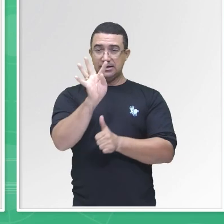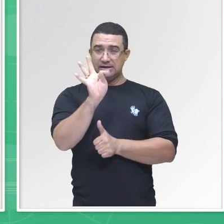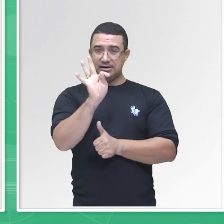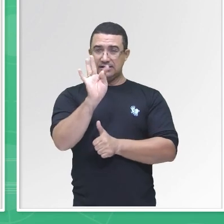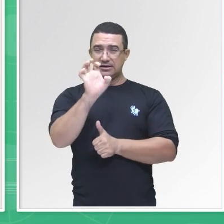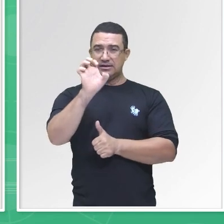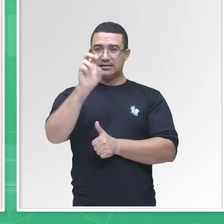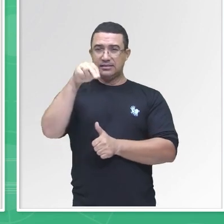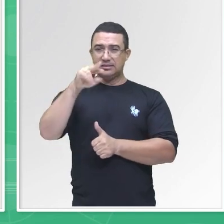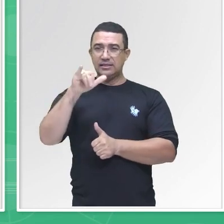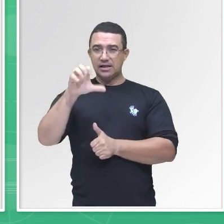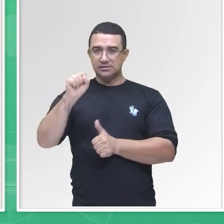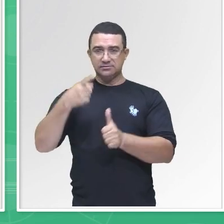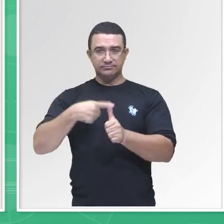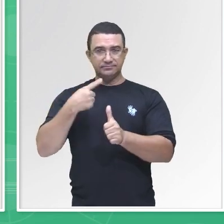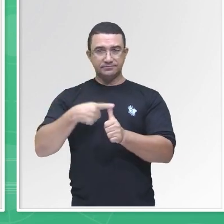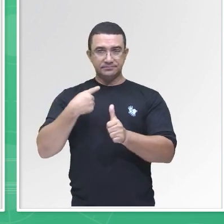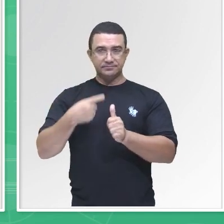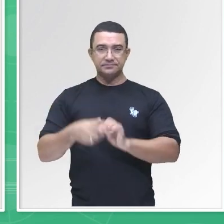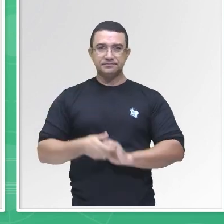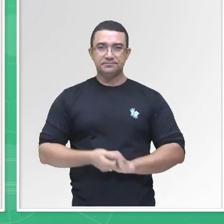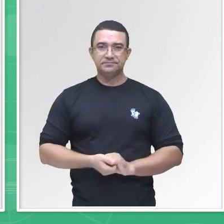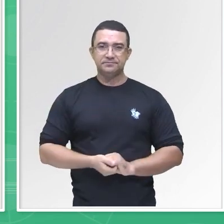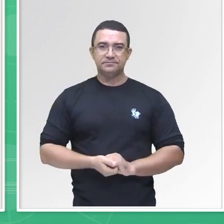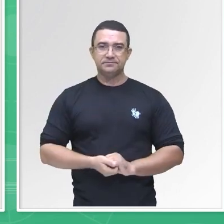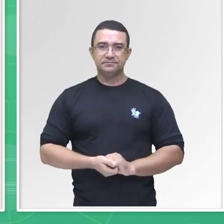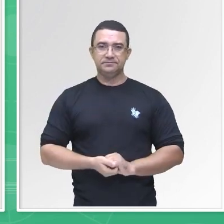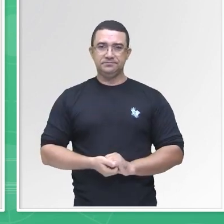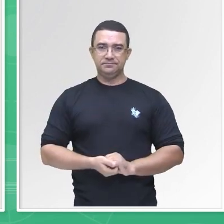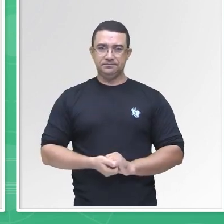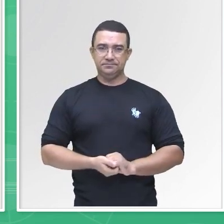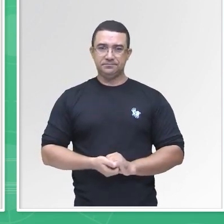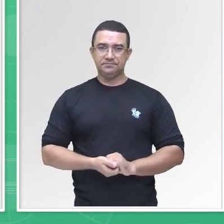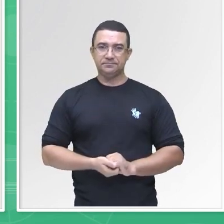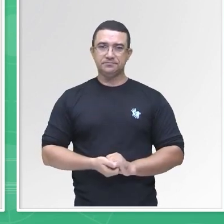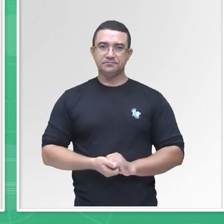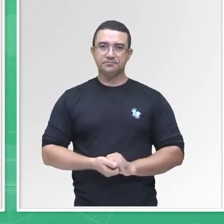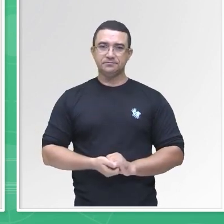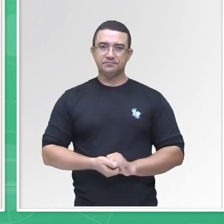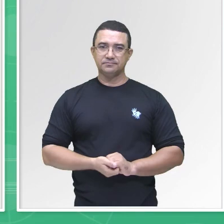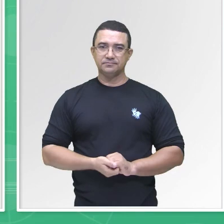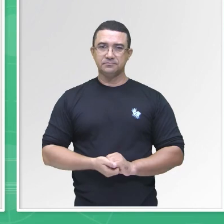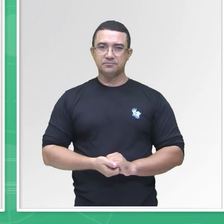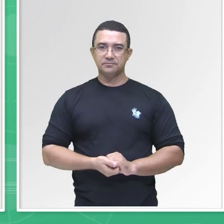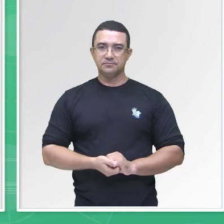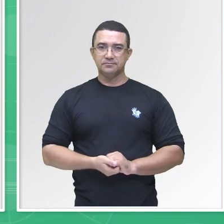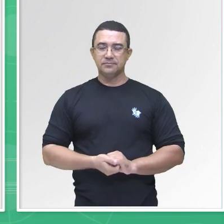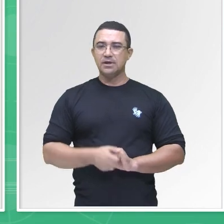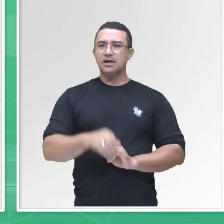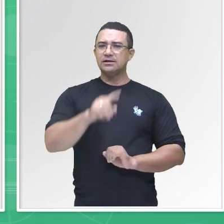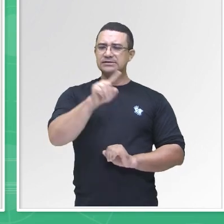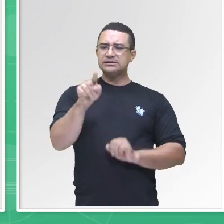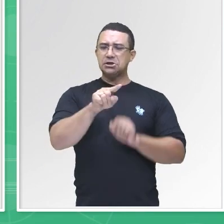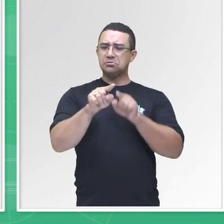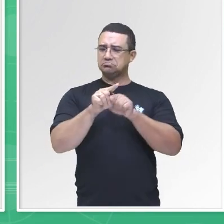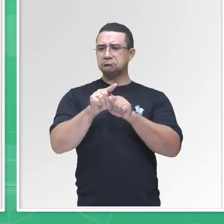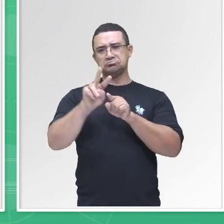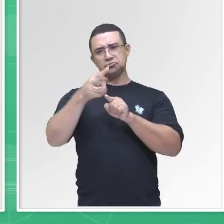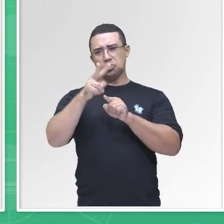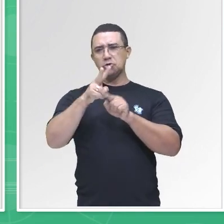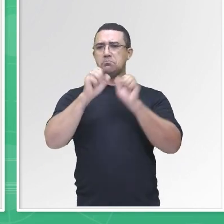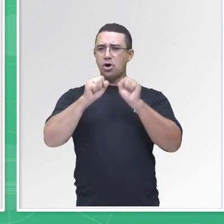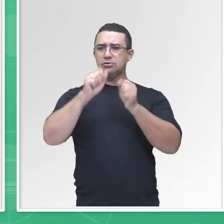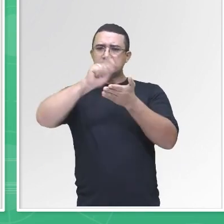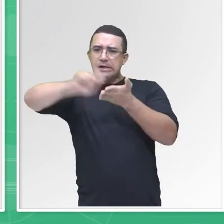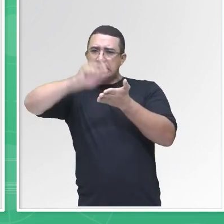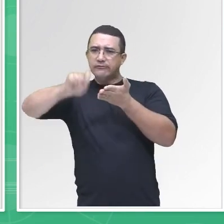sapatilha, la seta. Ou pode ser com D, professor? Pode? Eu falei que a letra Z também pode usar D. La seda,